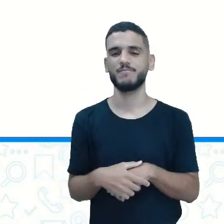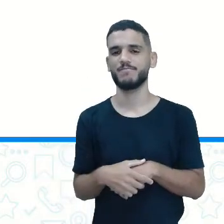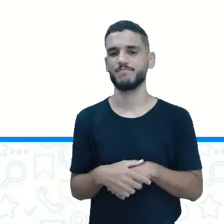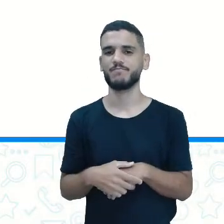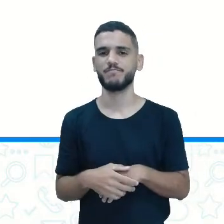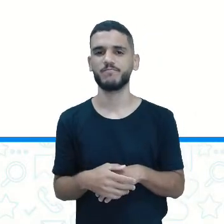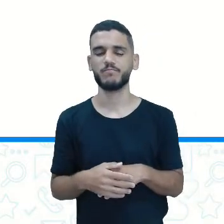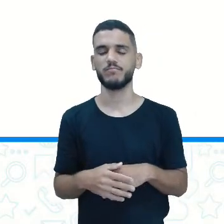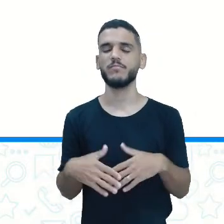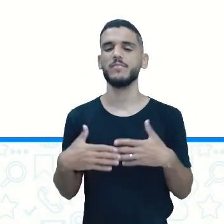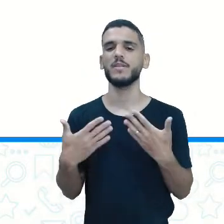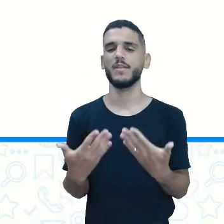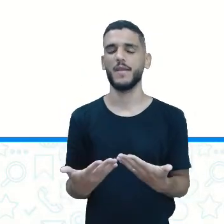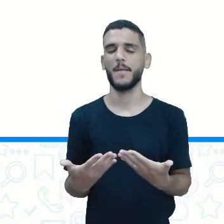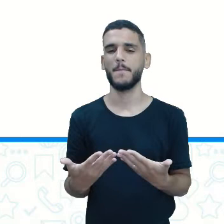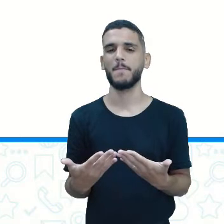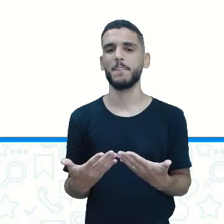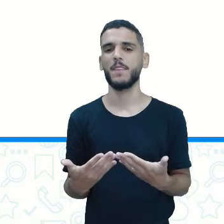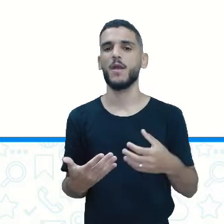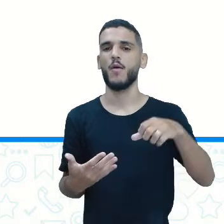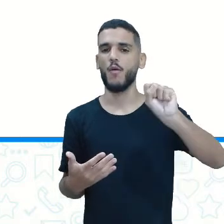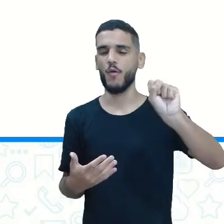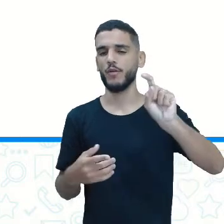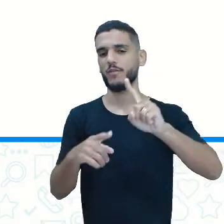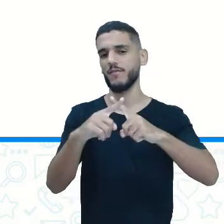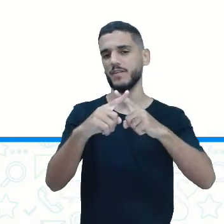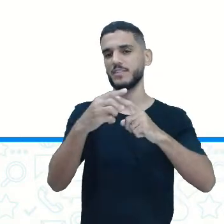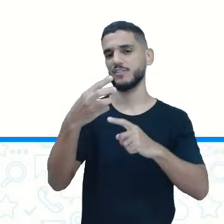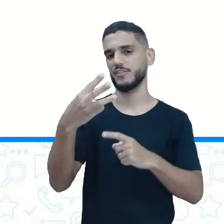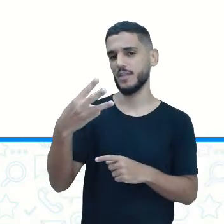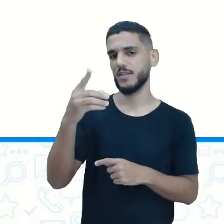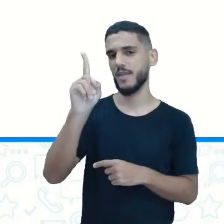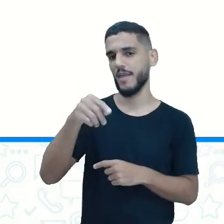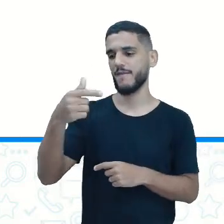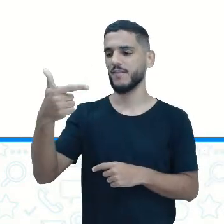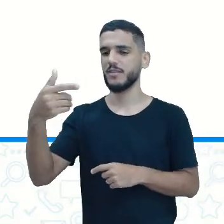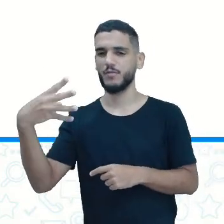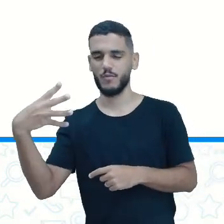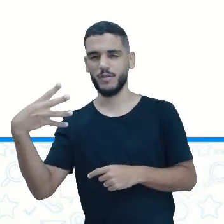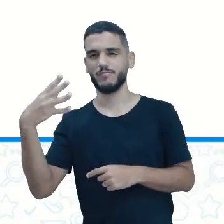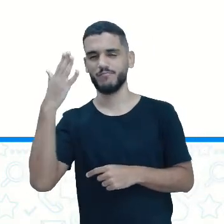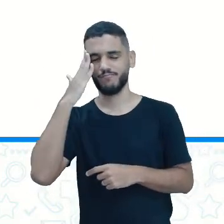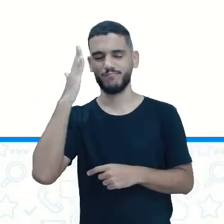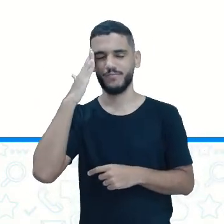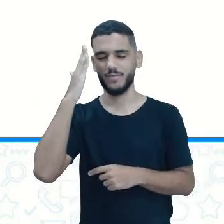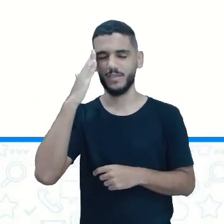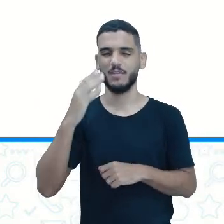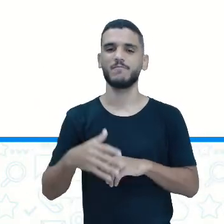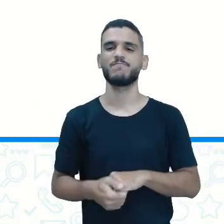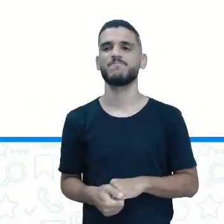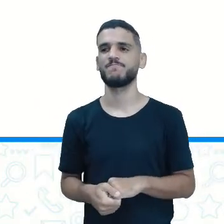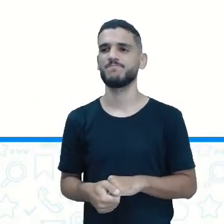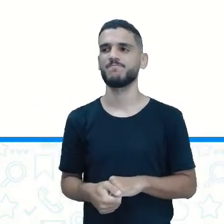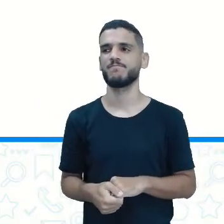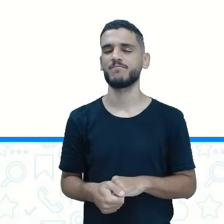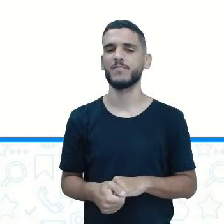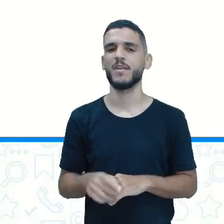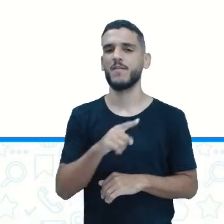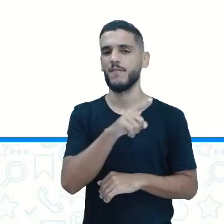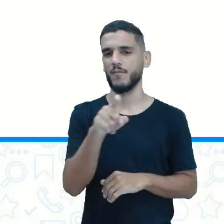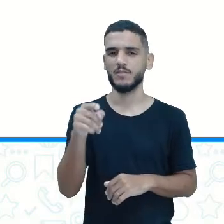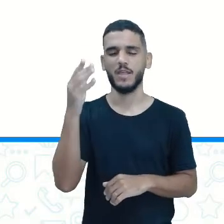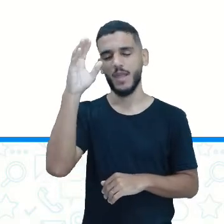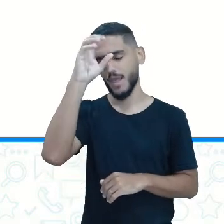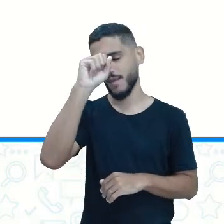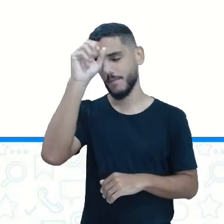você acha o 8 como resposta. Então, um aí vai ser o inverso da outra, que vocês também vão aprender,